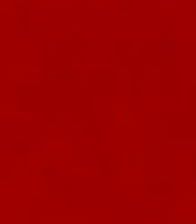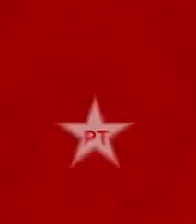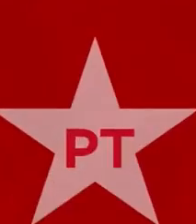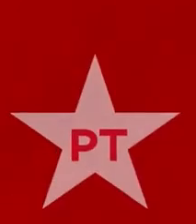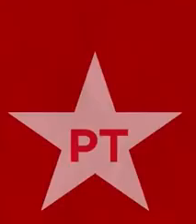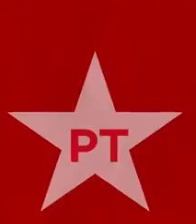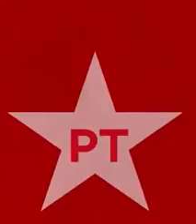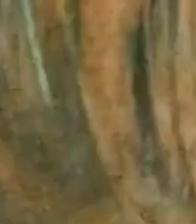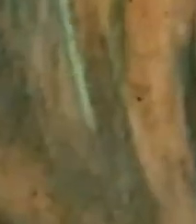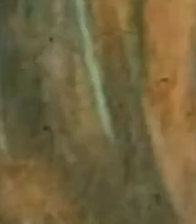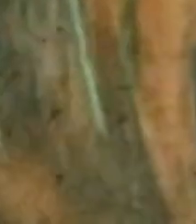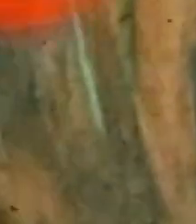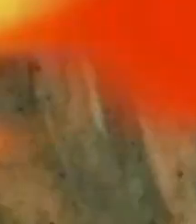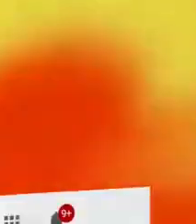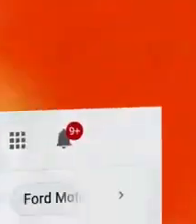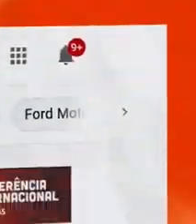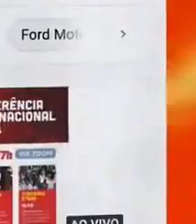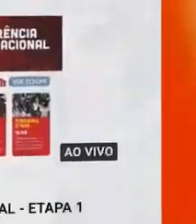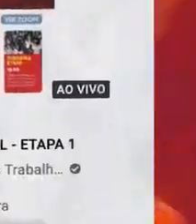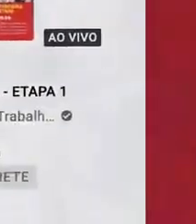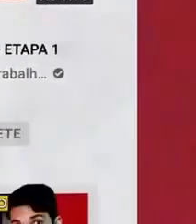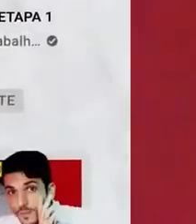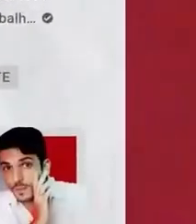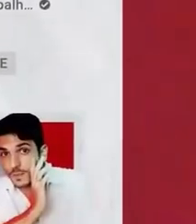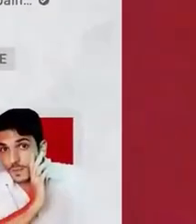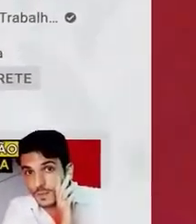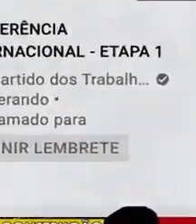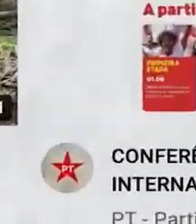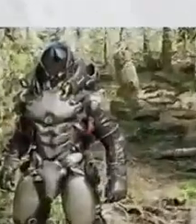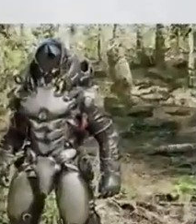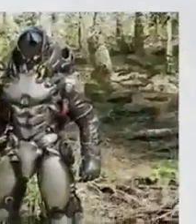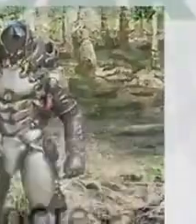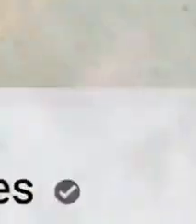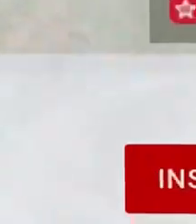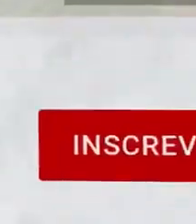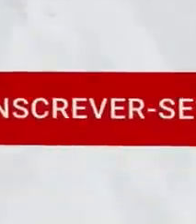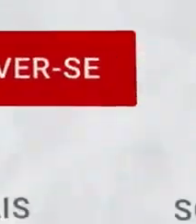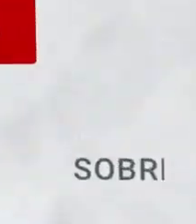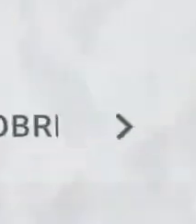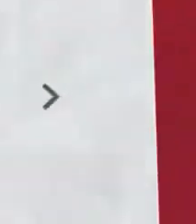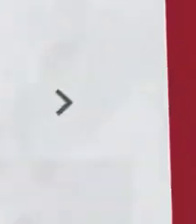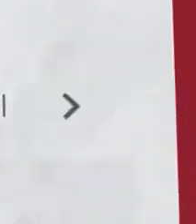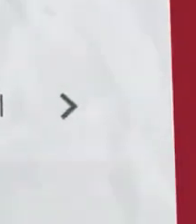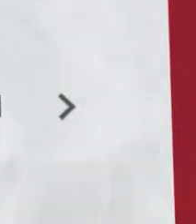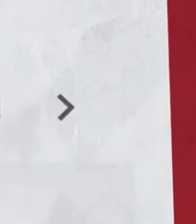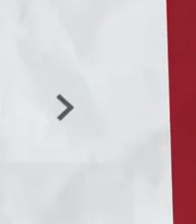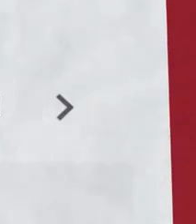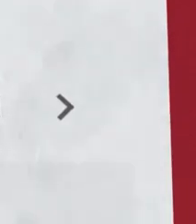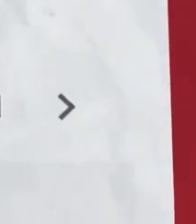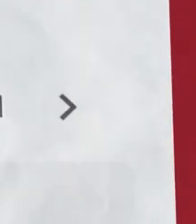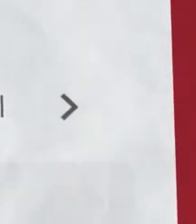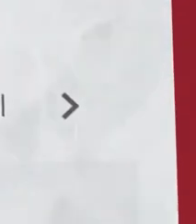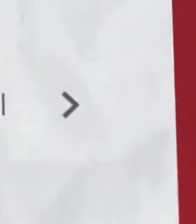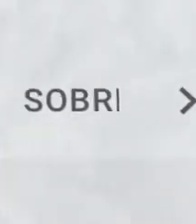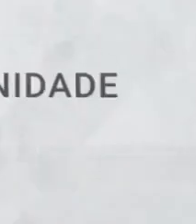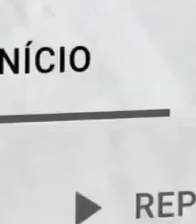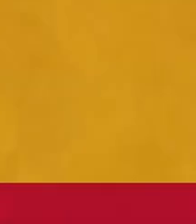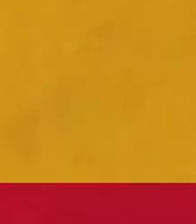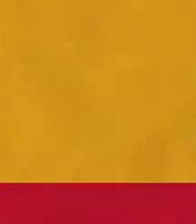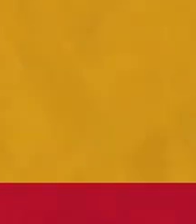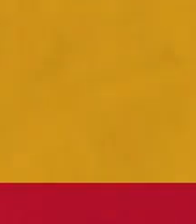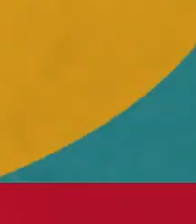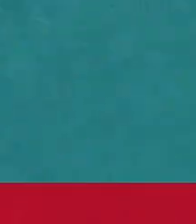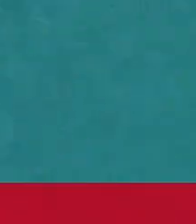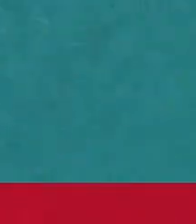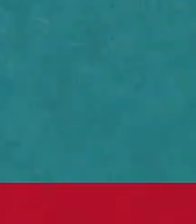E a TV PT também. Não tá sabendo? É só entrar no YouTube, pesquisar PT e clicar em se inscrever. Pronto! Todo